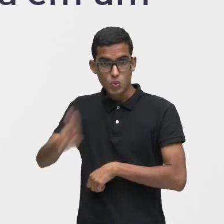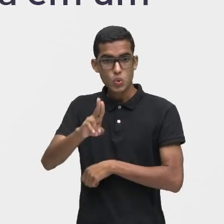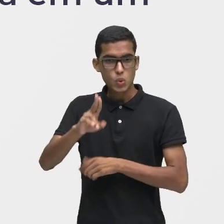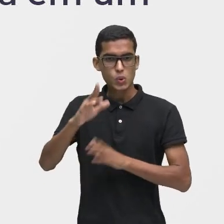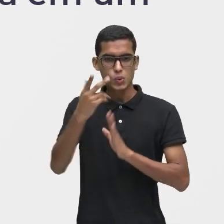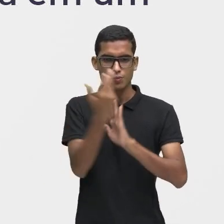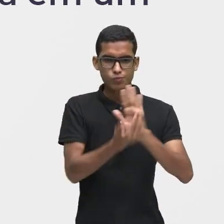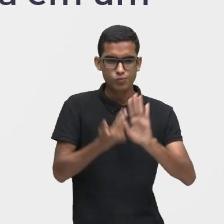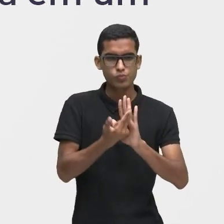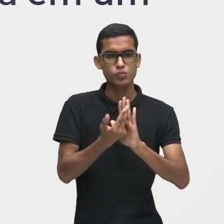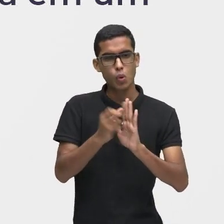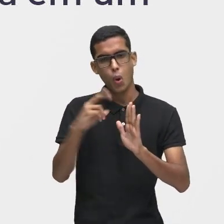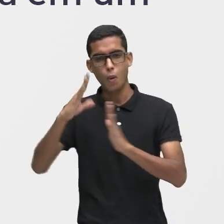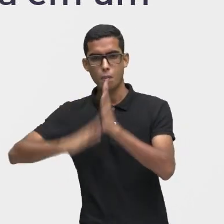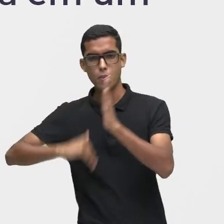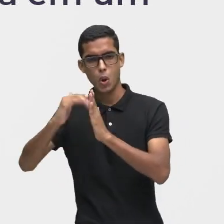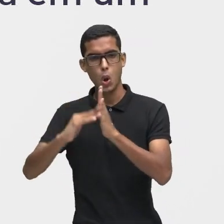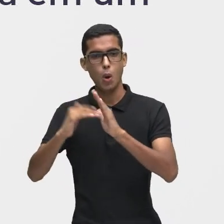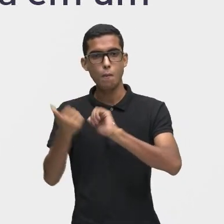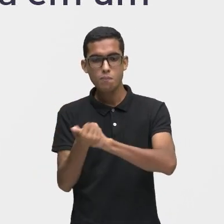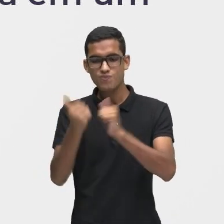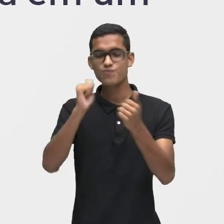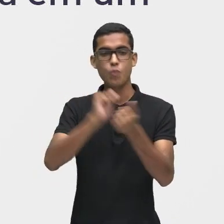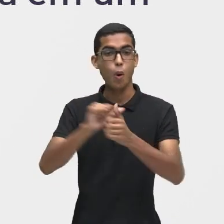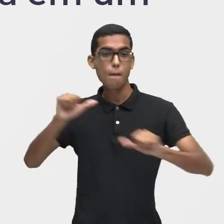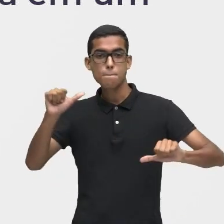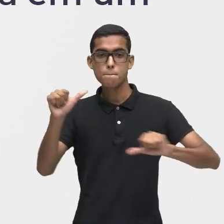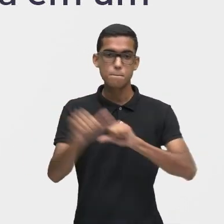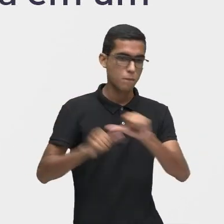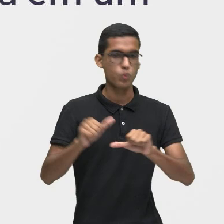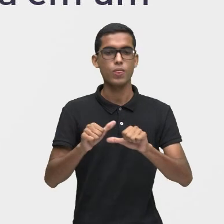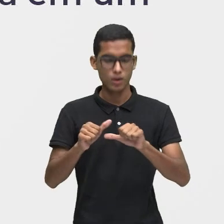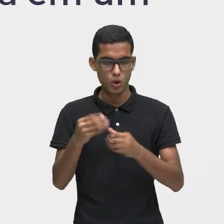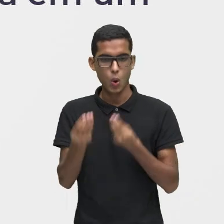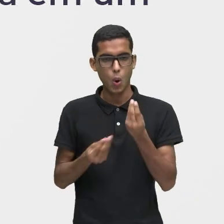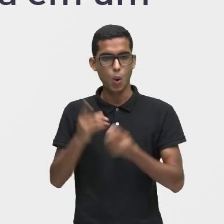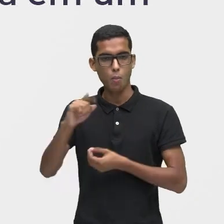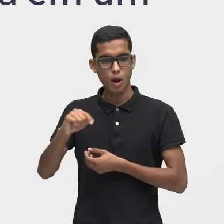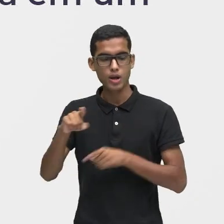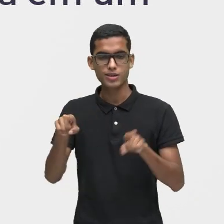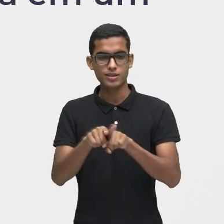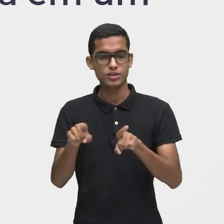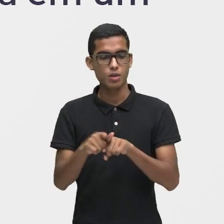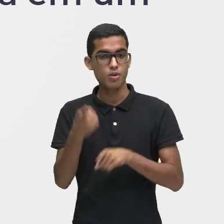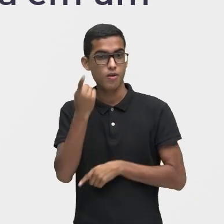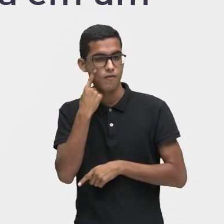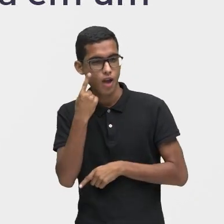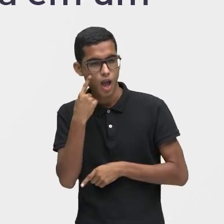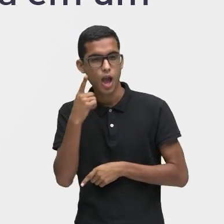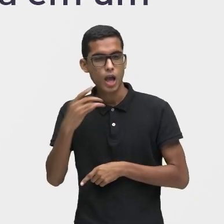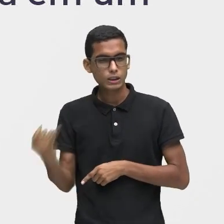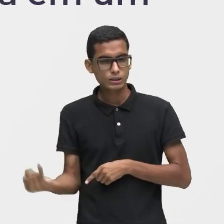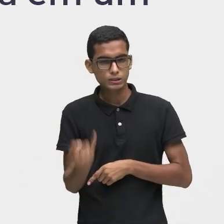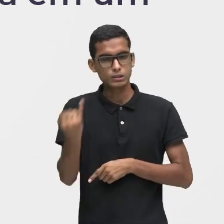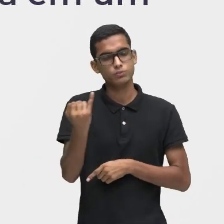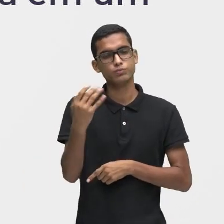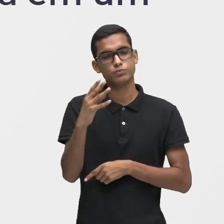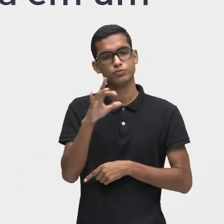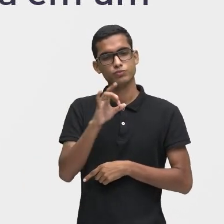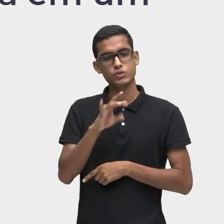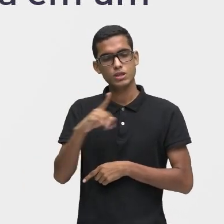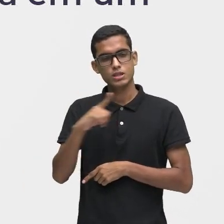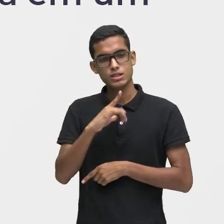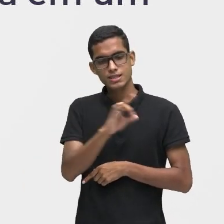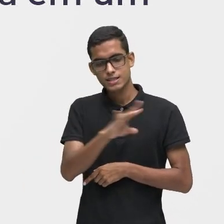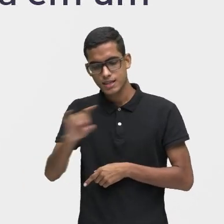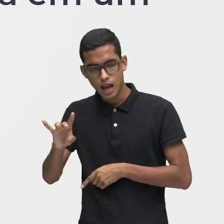pintura modifica totalmente a sua estética. Dessa forma, verifique a importância de cada técnica utilizada no